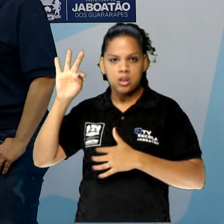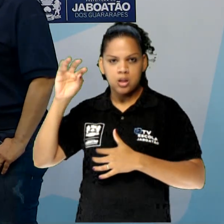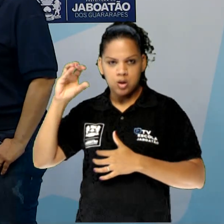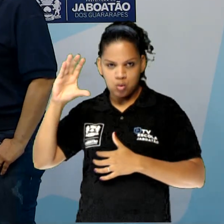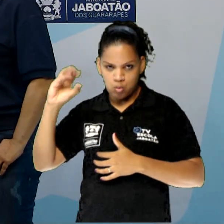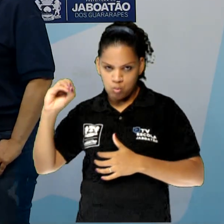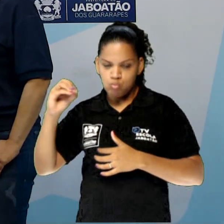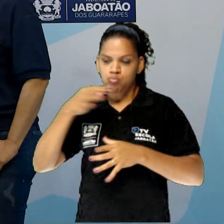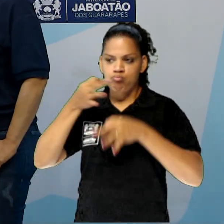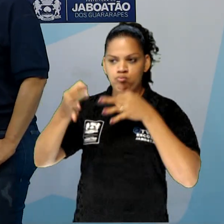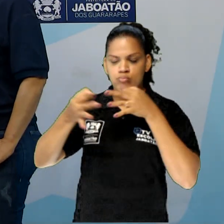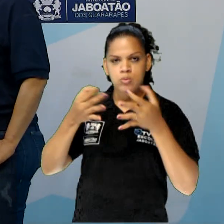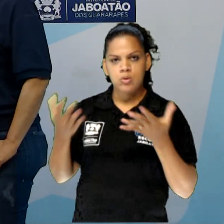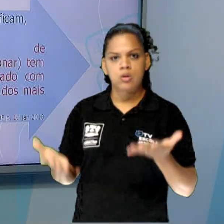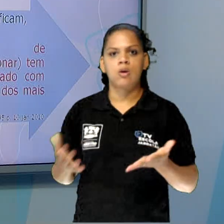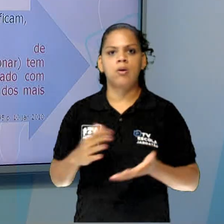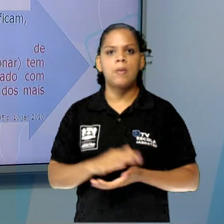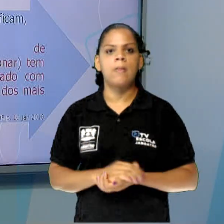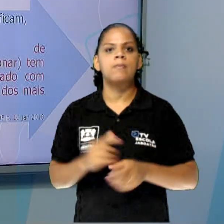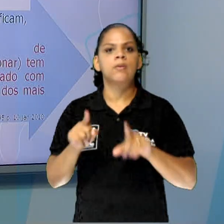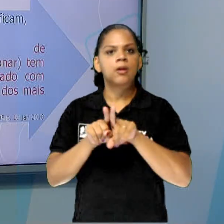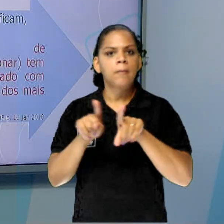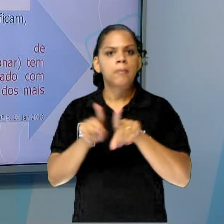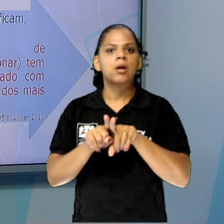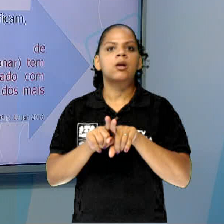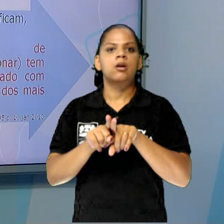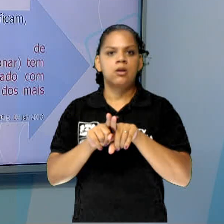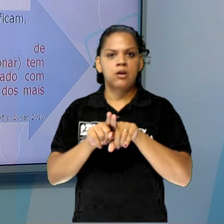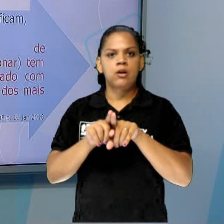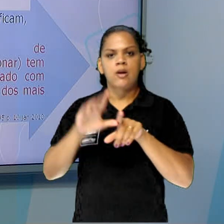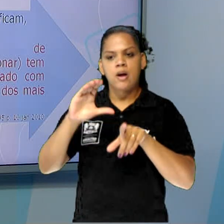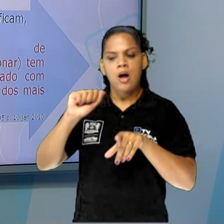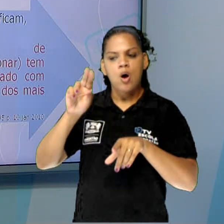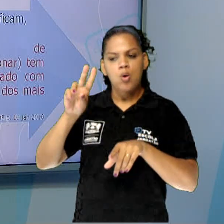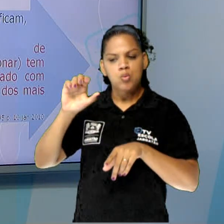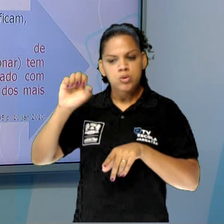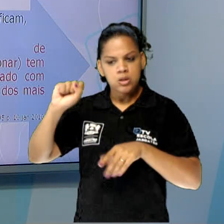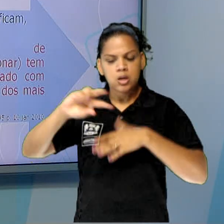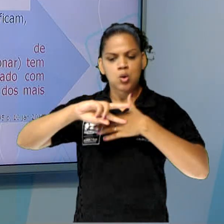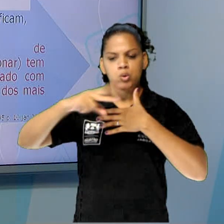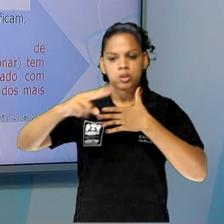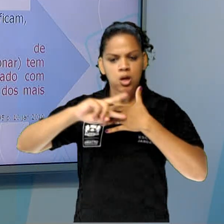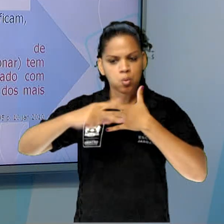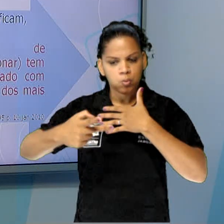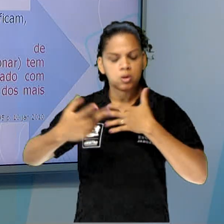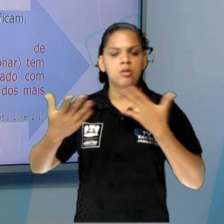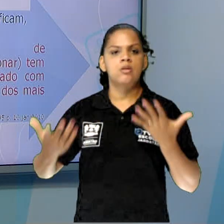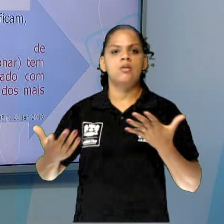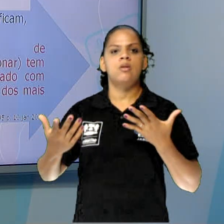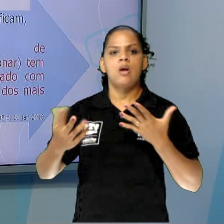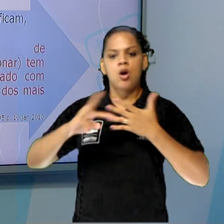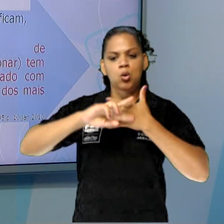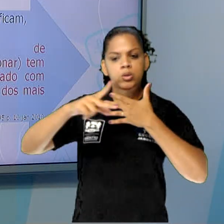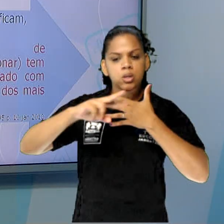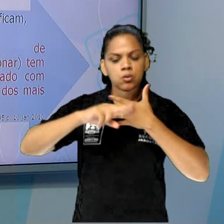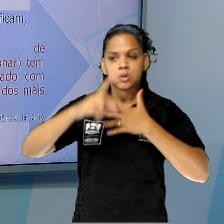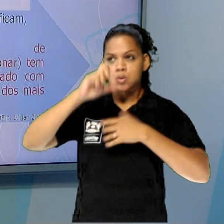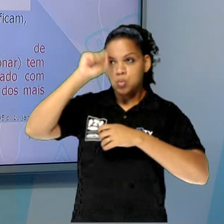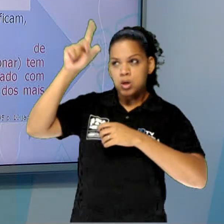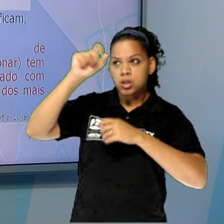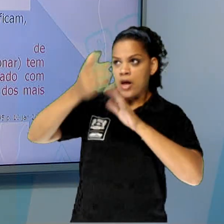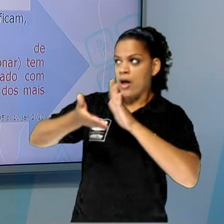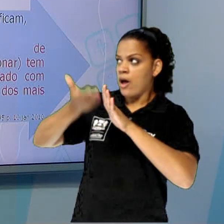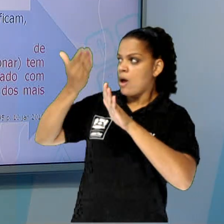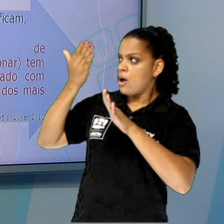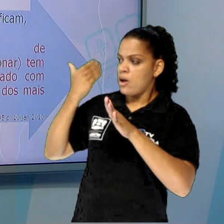Com relação de causa e consequência, são apresentados como efeitos, isto é, consequências de uma ideia antes